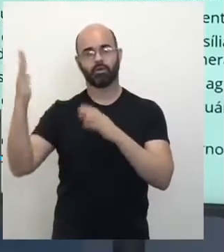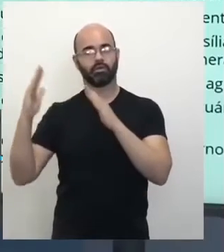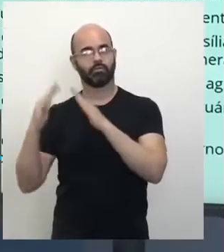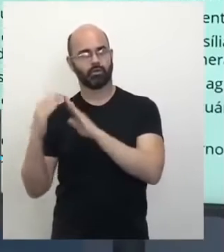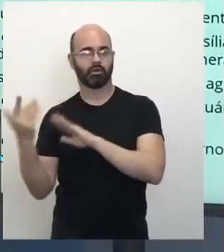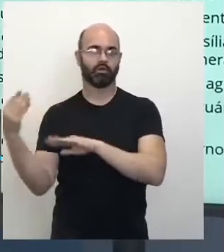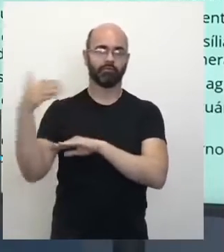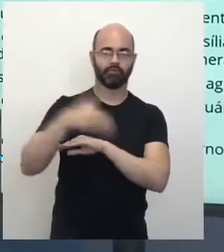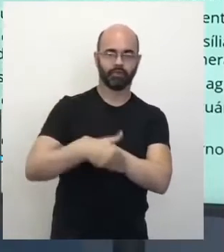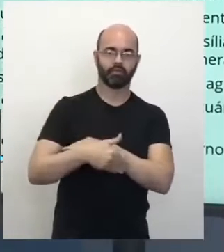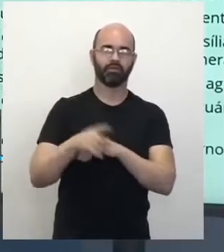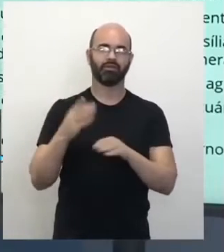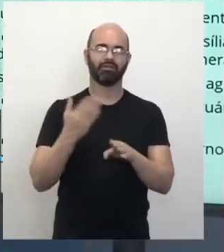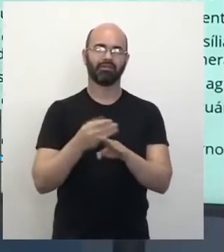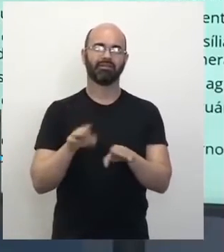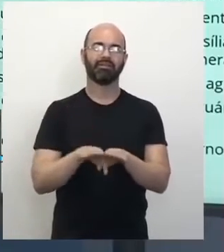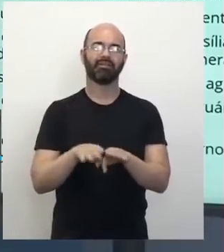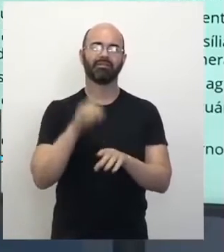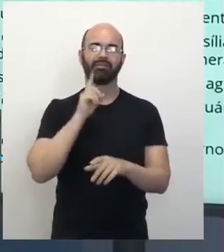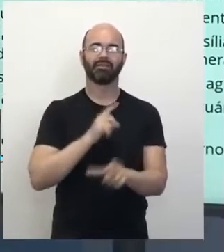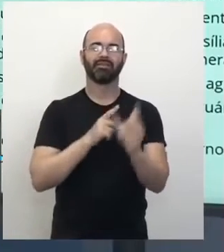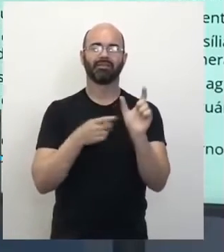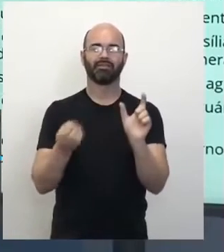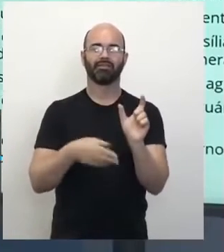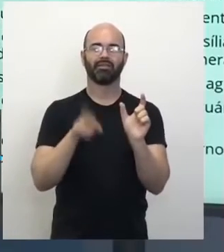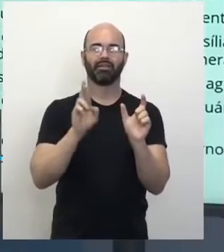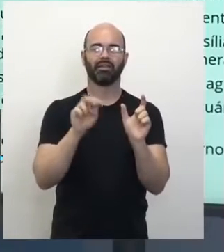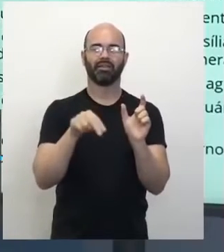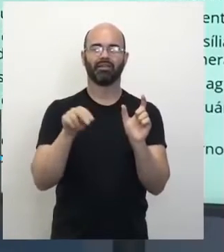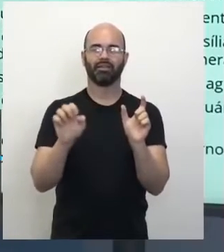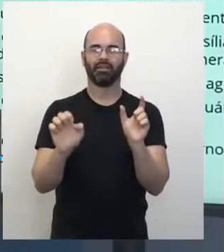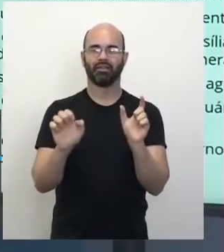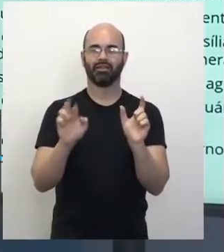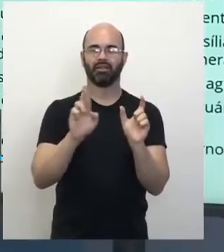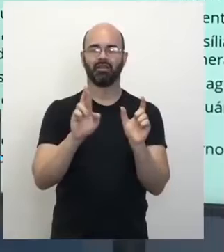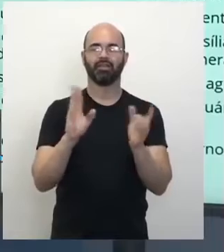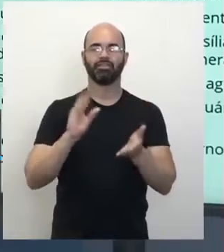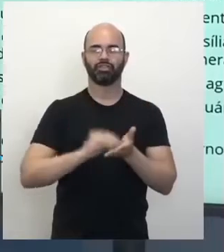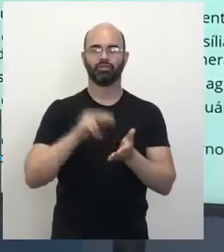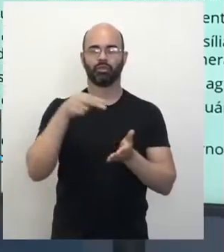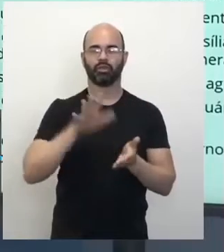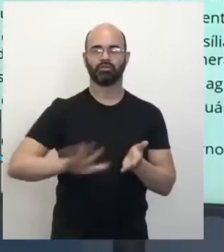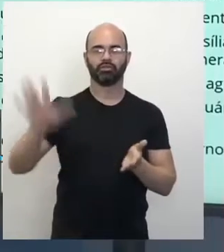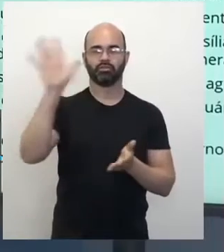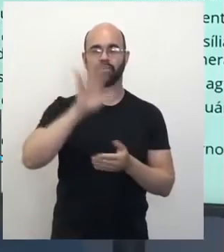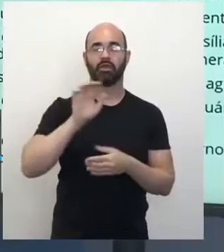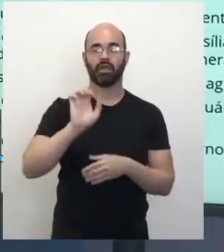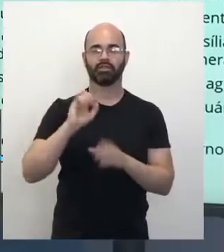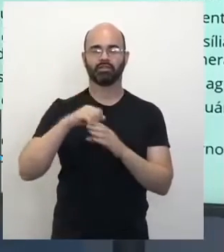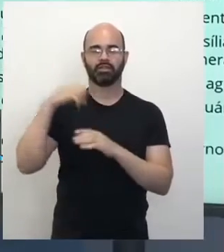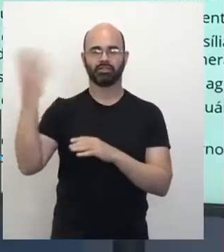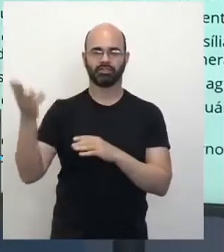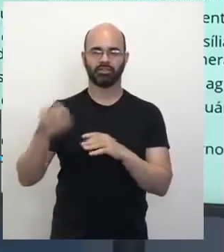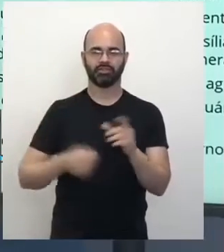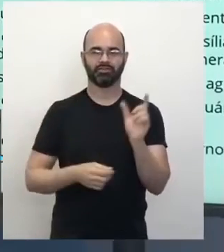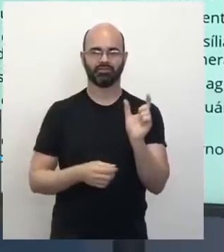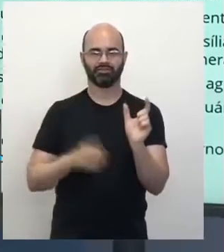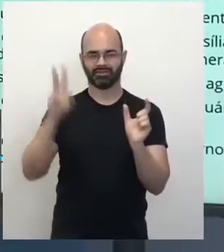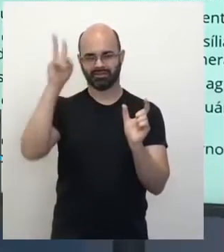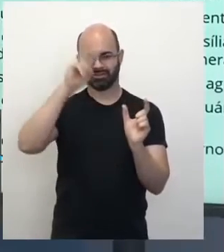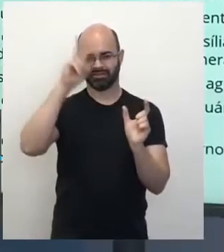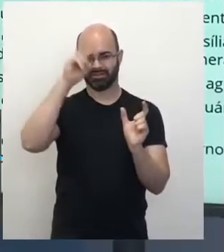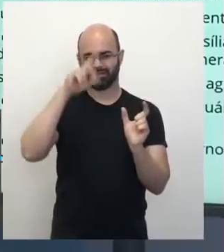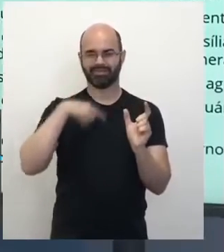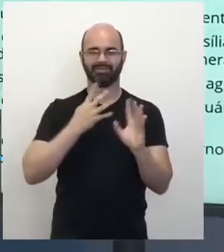até, né, aquela carteirinha, né, dos estrangeiros, que é a RNE, Registro Nacional Estrangeiro. Né? Lembro até que eu fui até